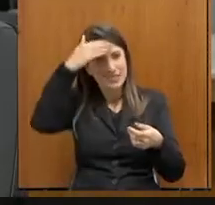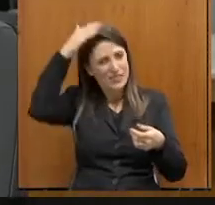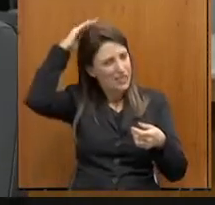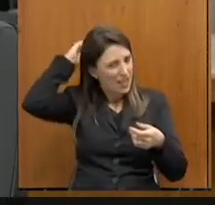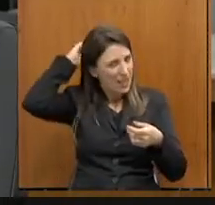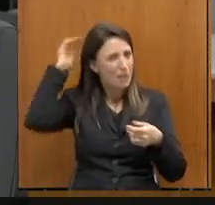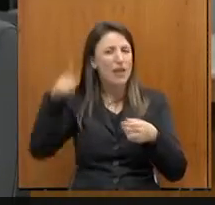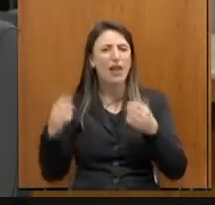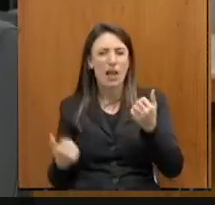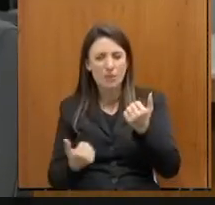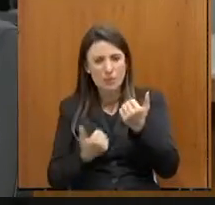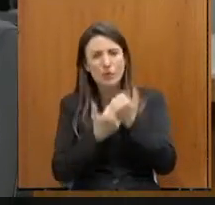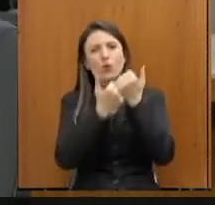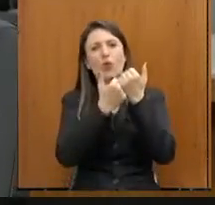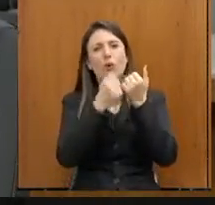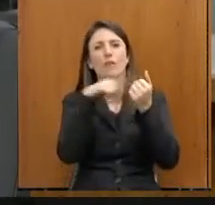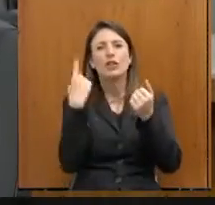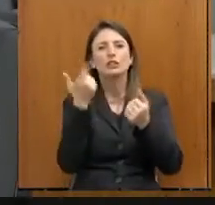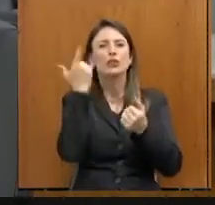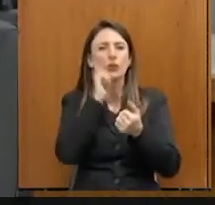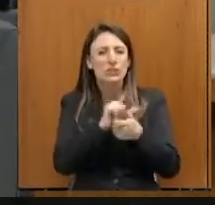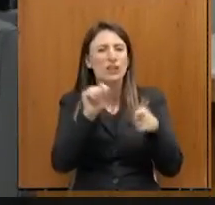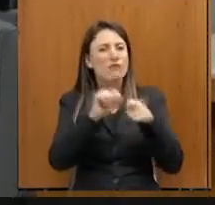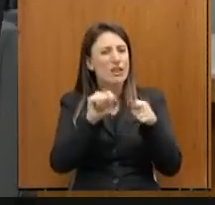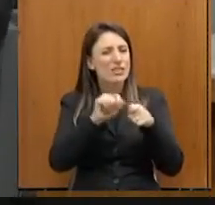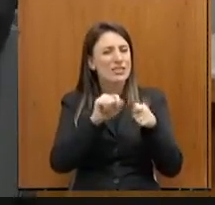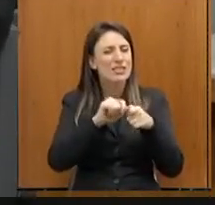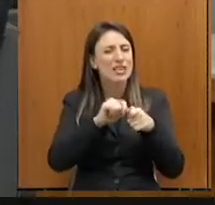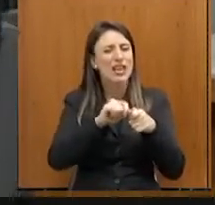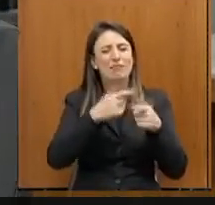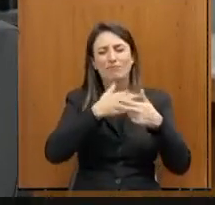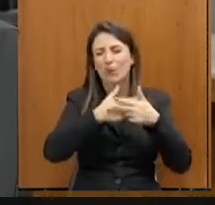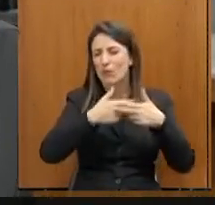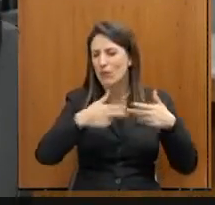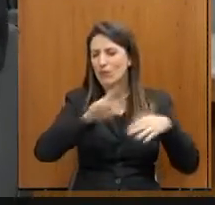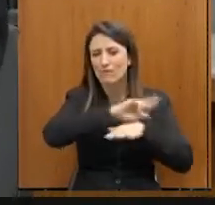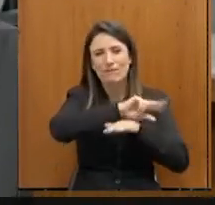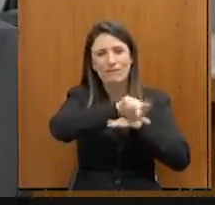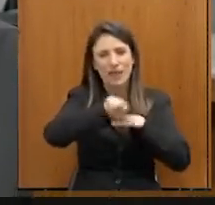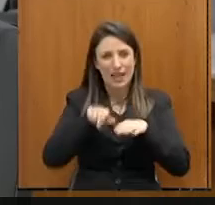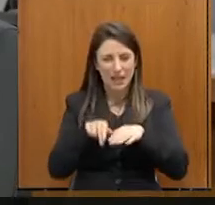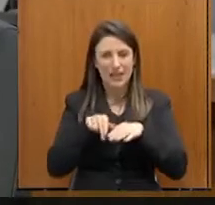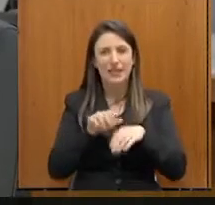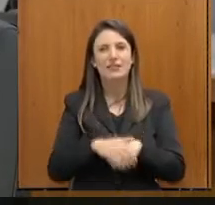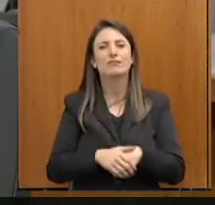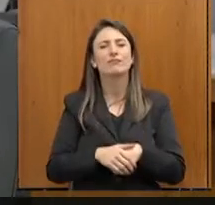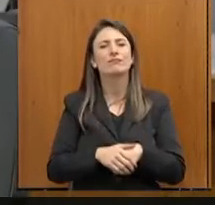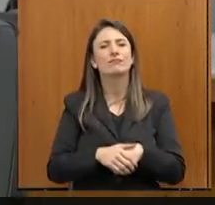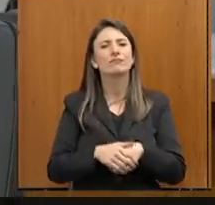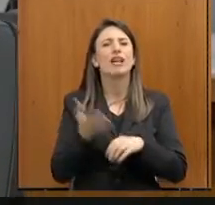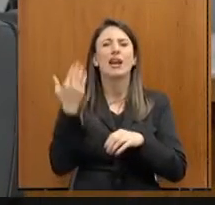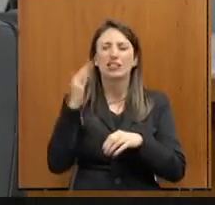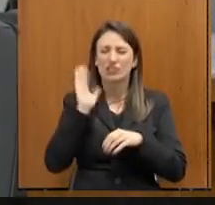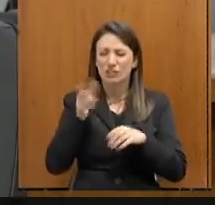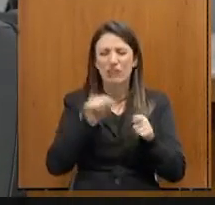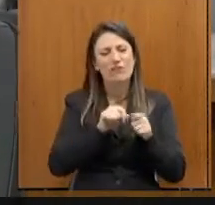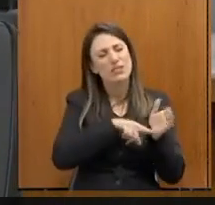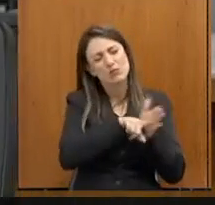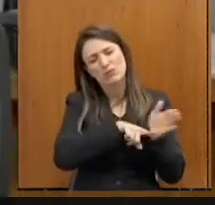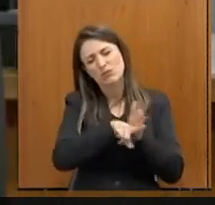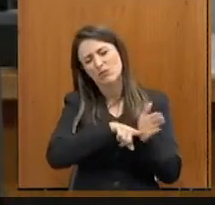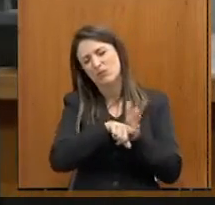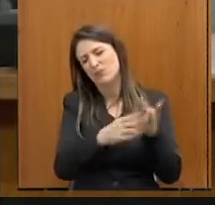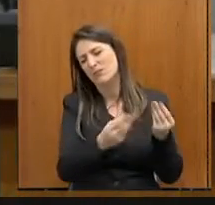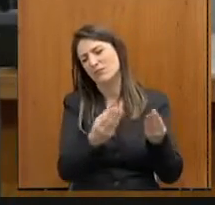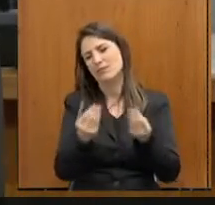ações pragmáticas sem estudos é aquela coisa né Acho que já tem estudo demais diagnóstico demais